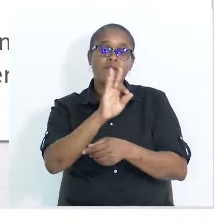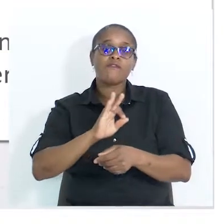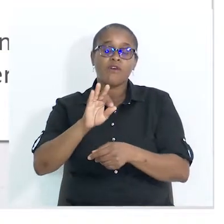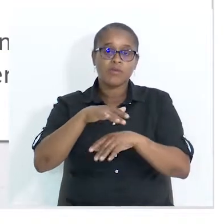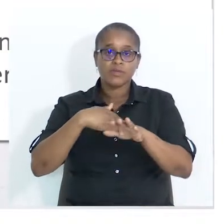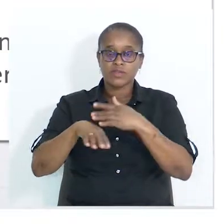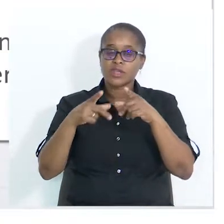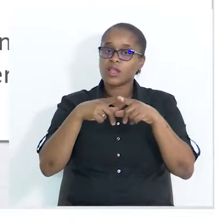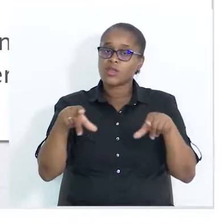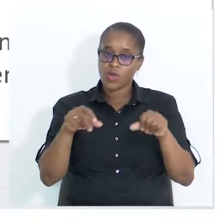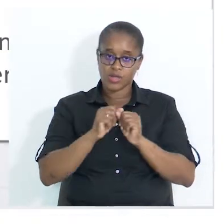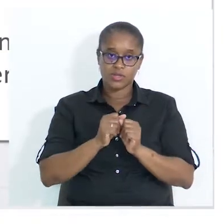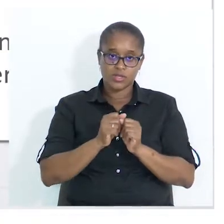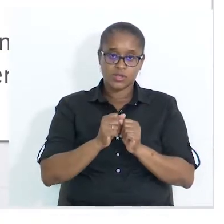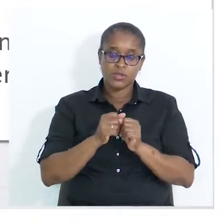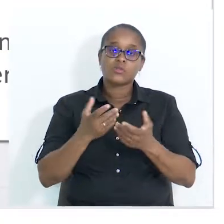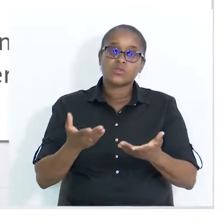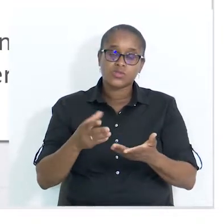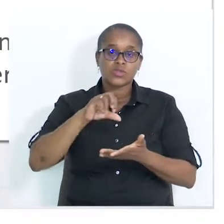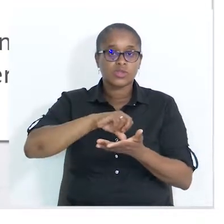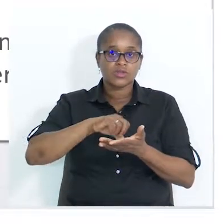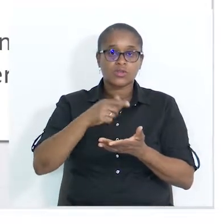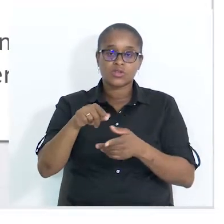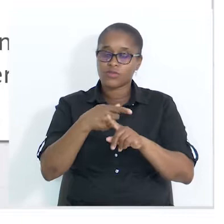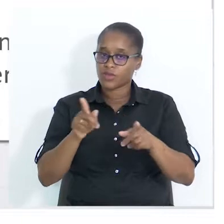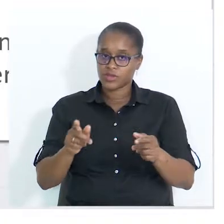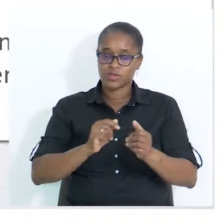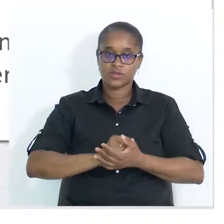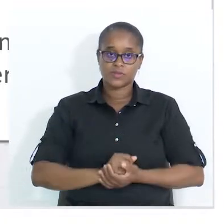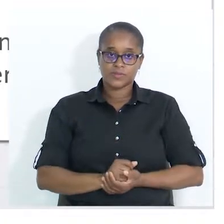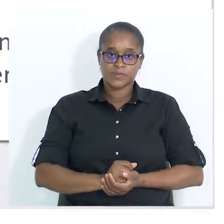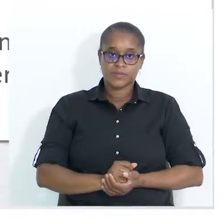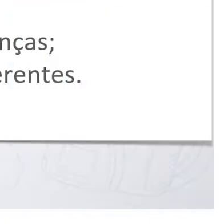formas de realizar a linguagem cujos territórios são diferentes.